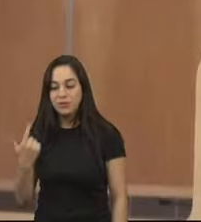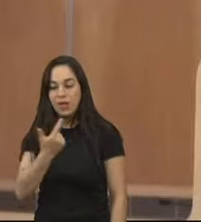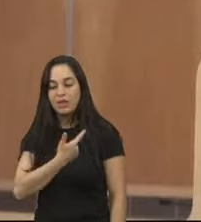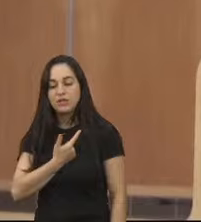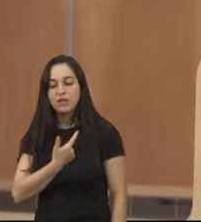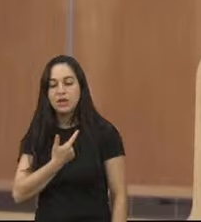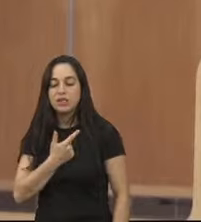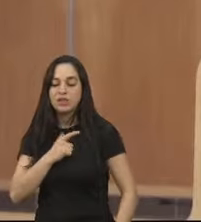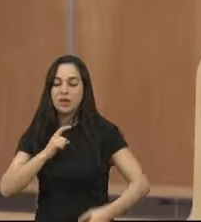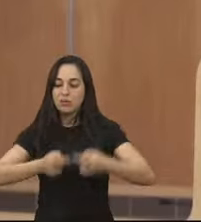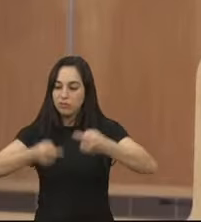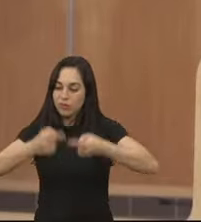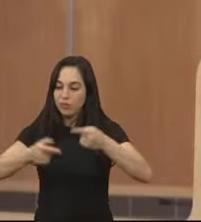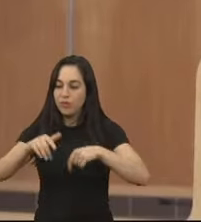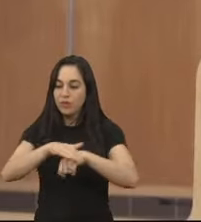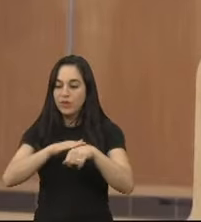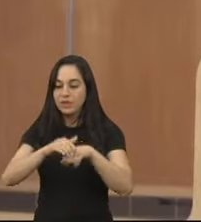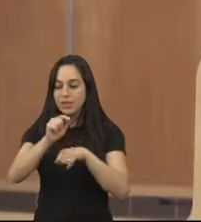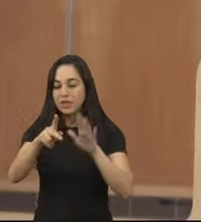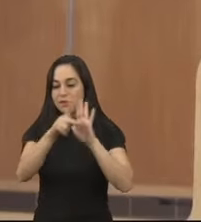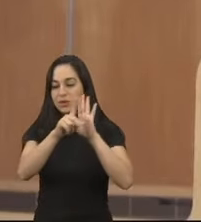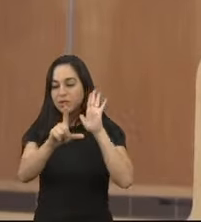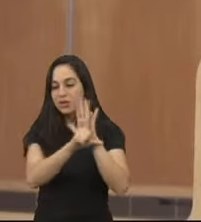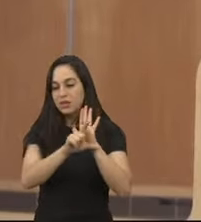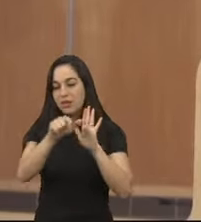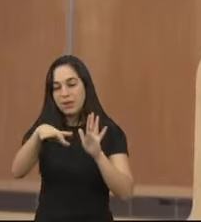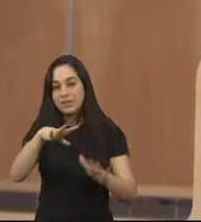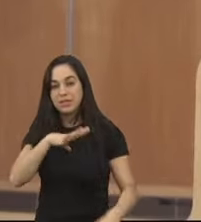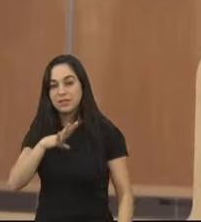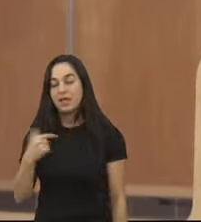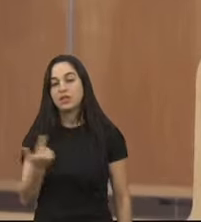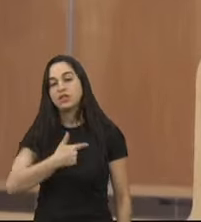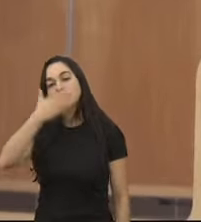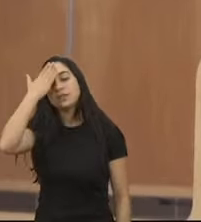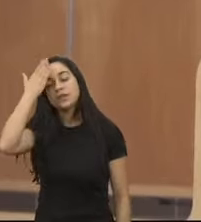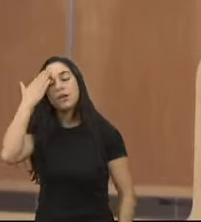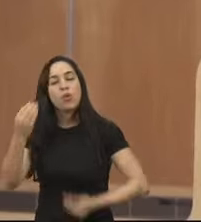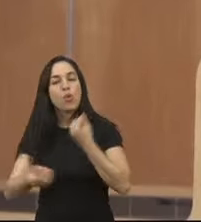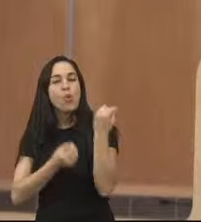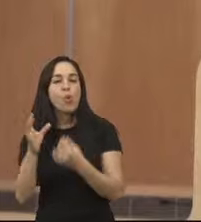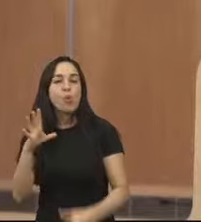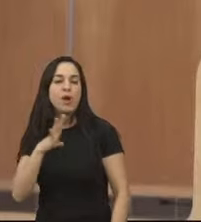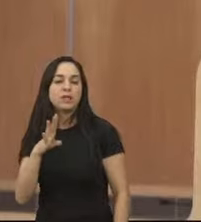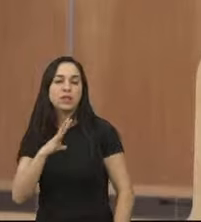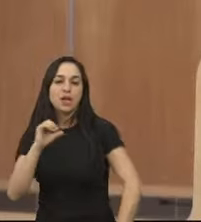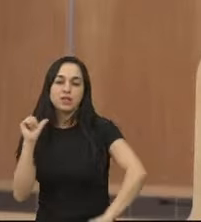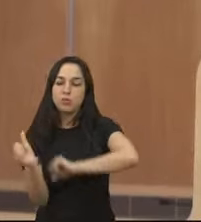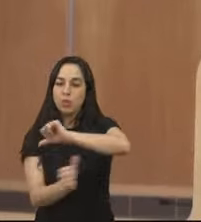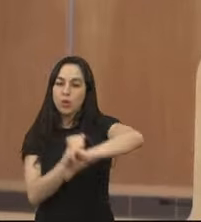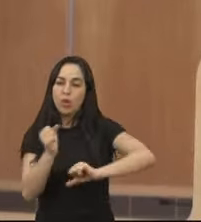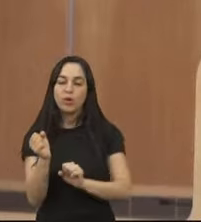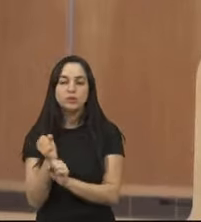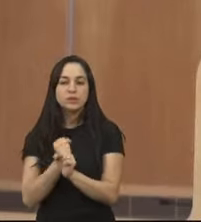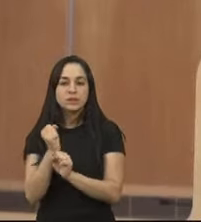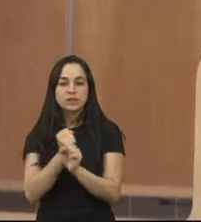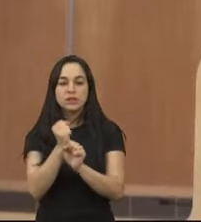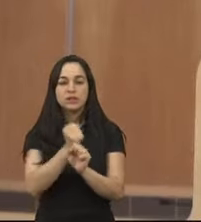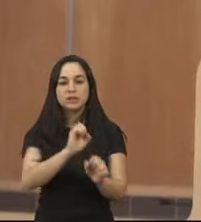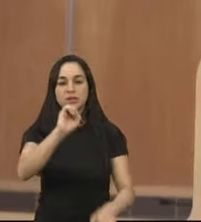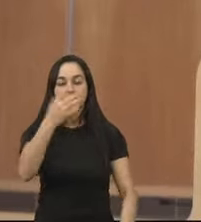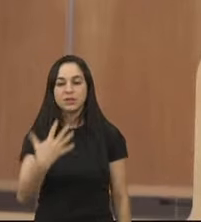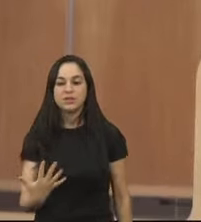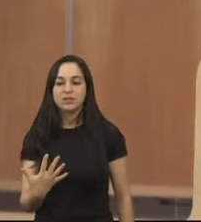Paulinho, esse projeto de lei para a cidade. A gente sabe que o quanto que a cidade mudou ao longo dos anos, né? O quanto que a evolução aconteceu.